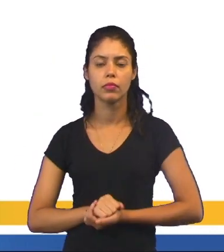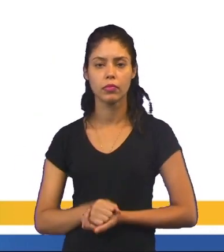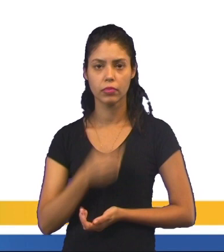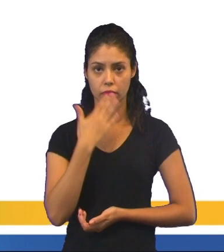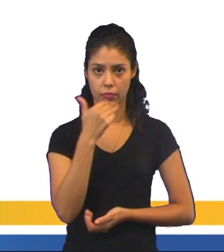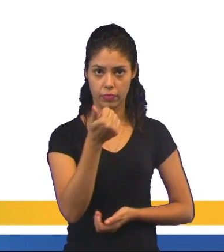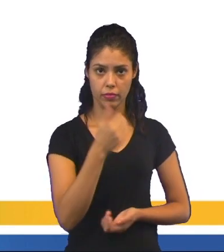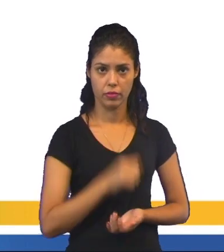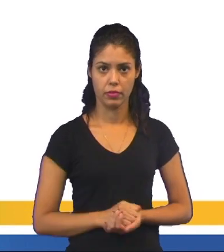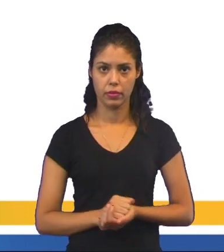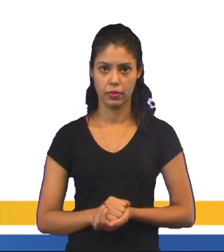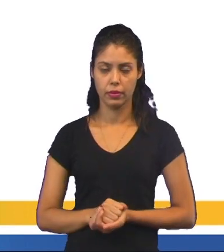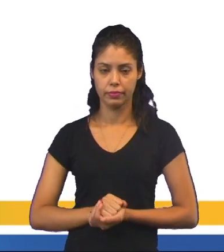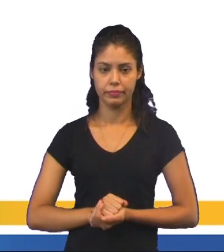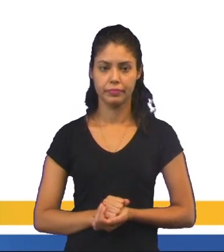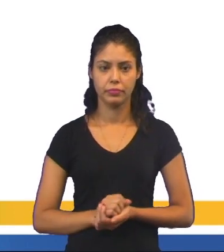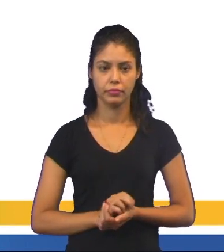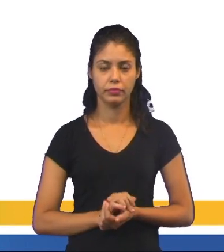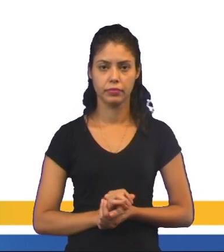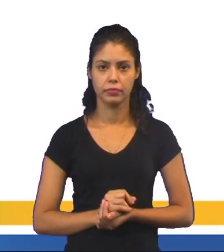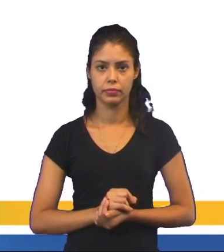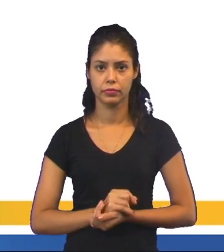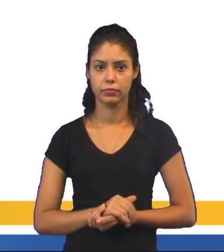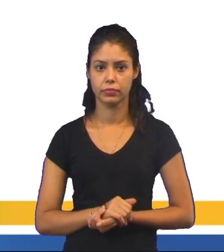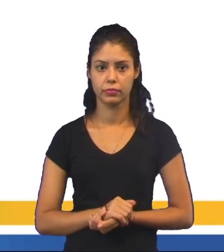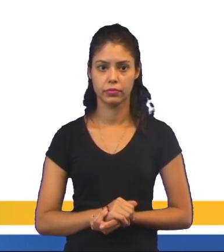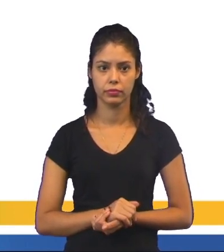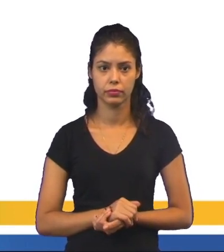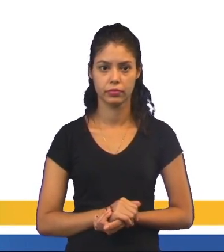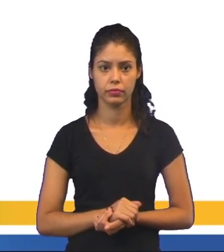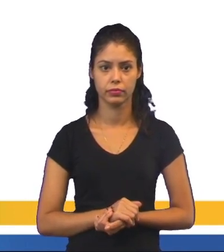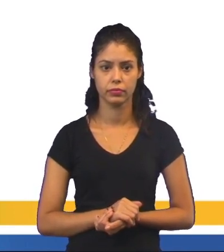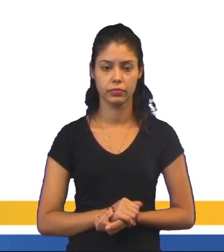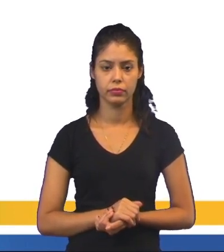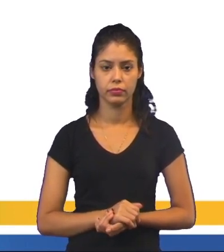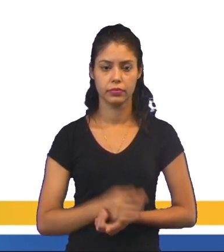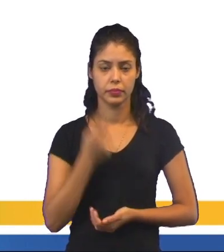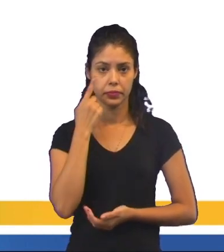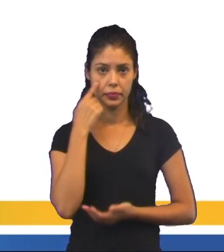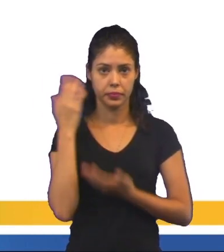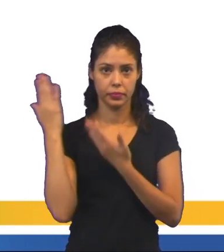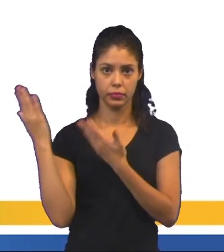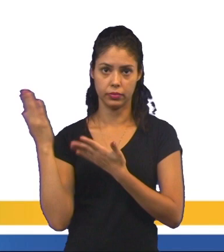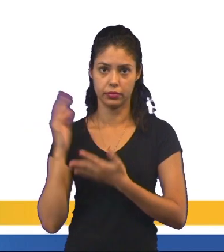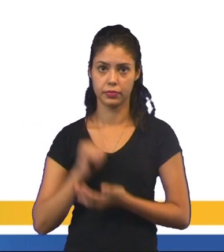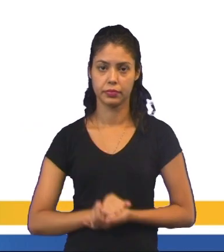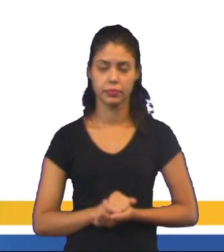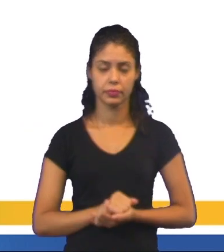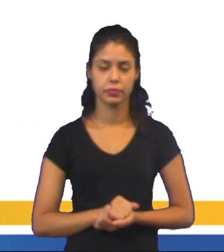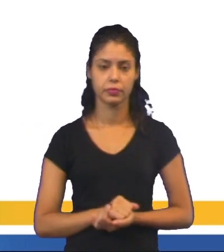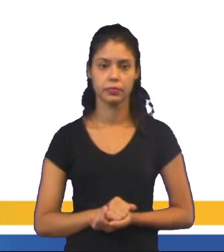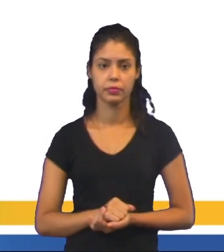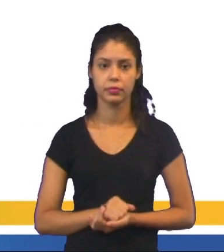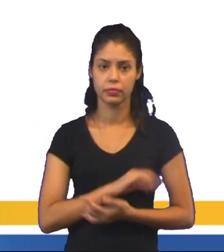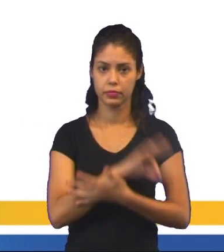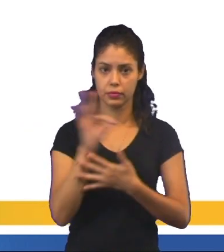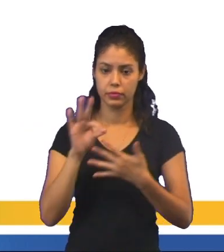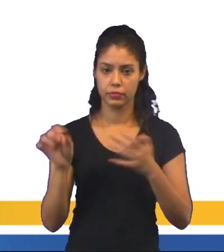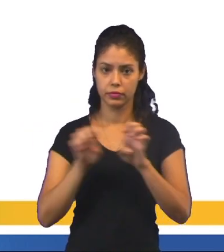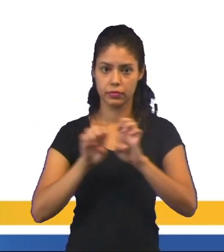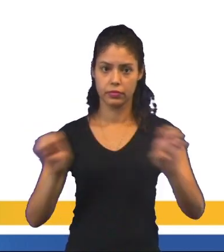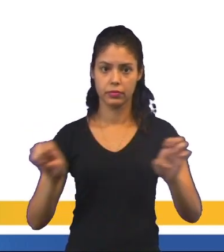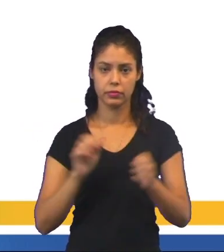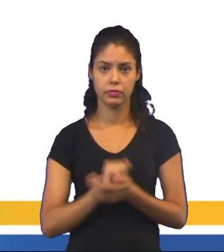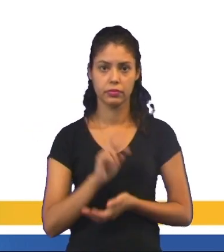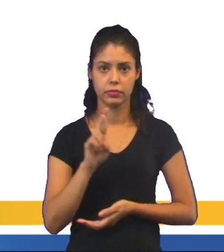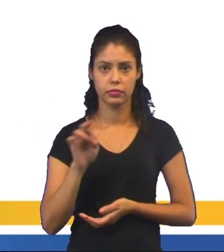Tudo bem então essa daí só as posições da reta bom então vamos observar aí o tipo